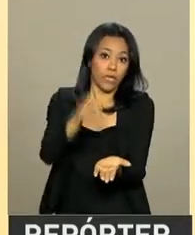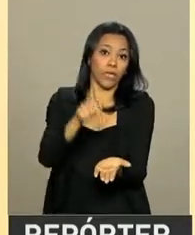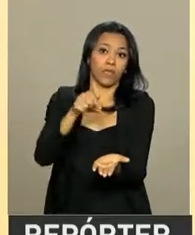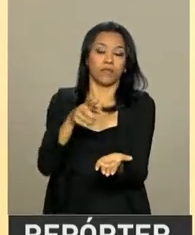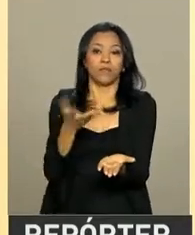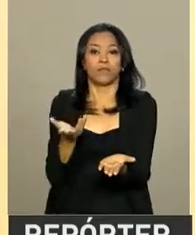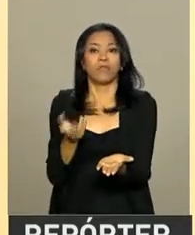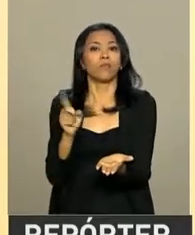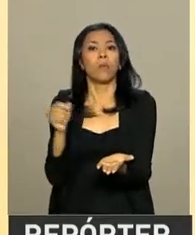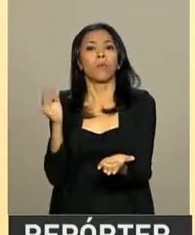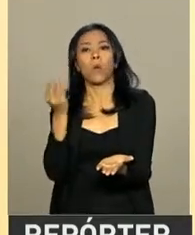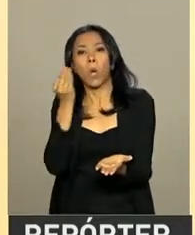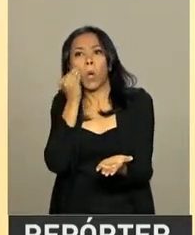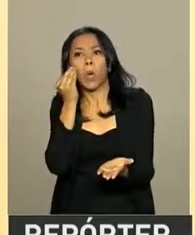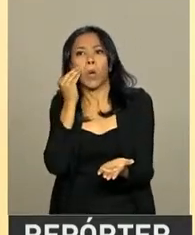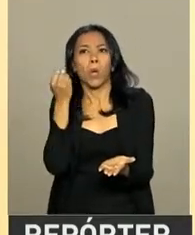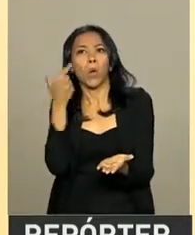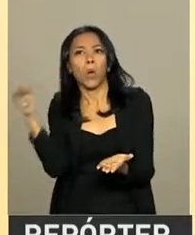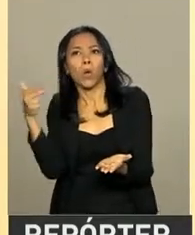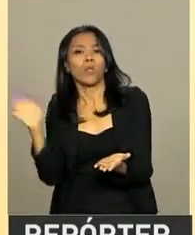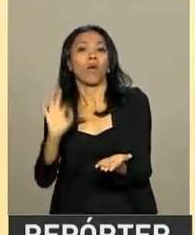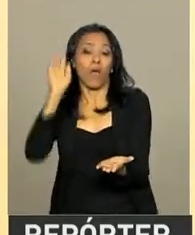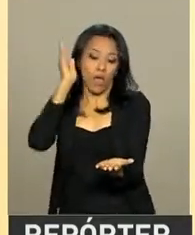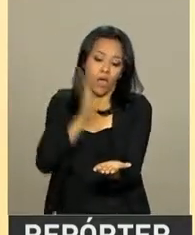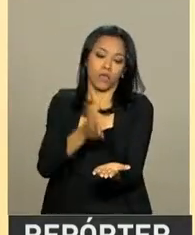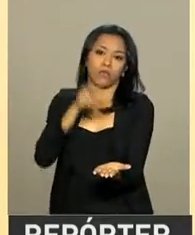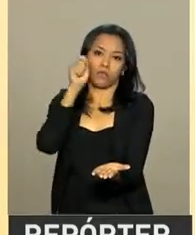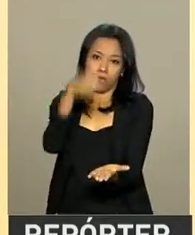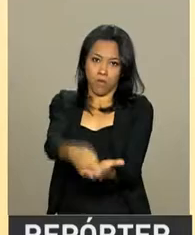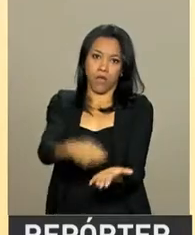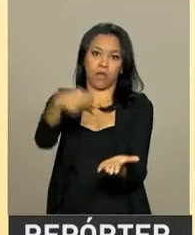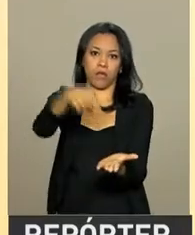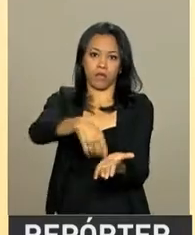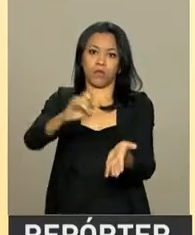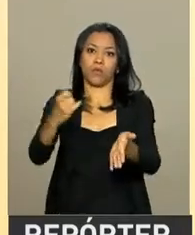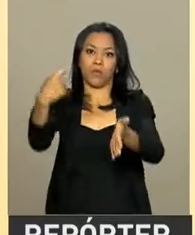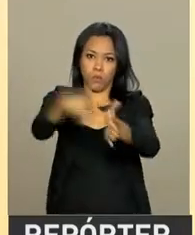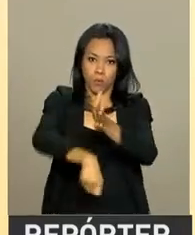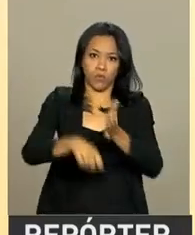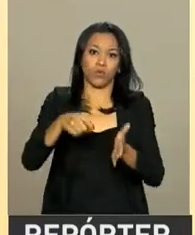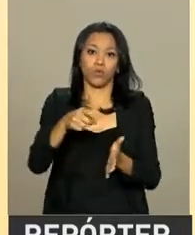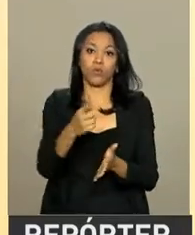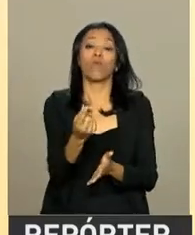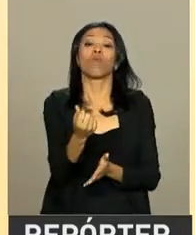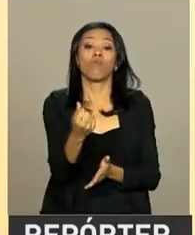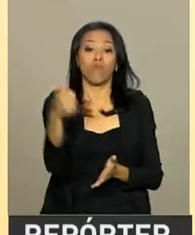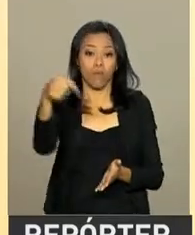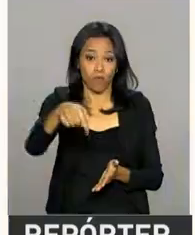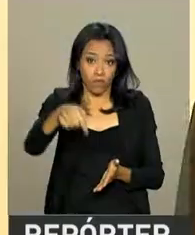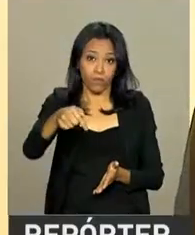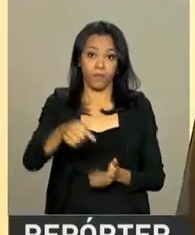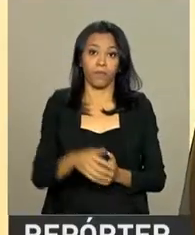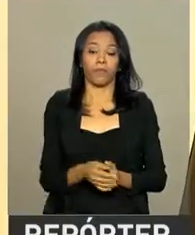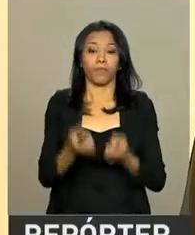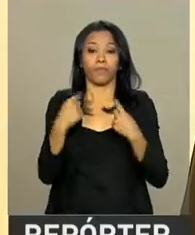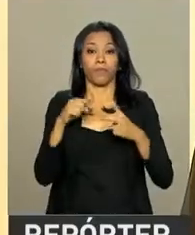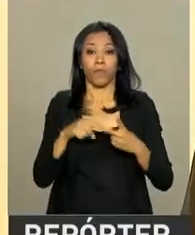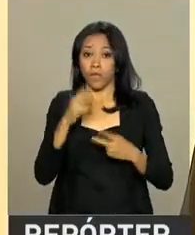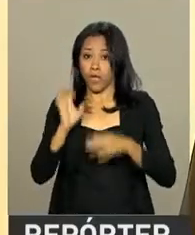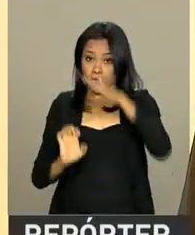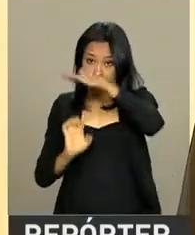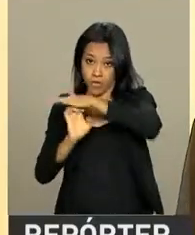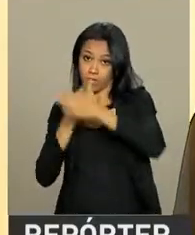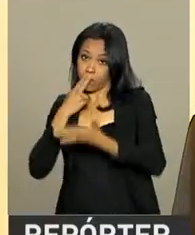mais por uma amostragem. É produto a produto pagando o valor de imposto adequado àquela transação. Ele, Correio, passa a